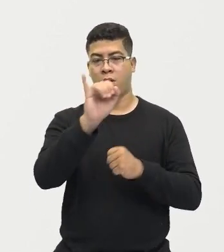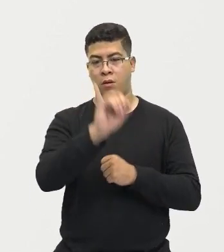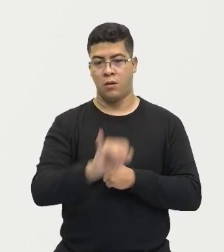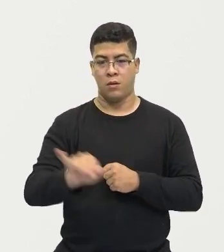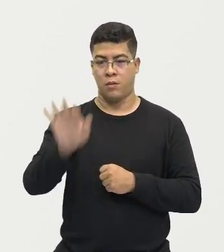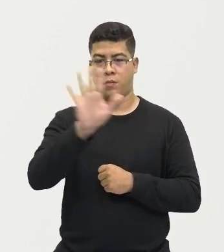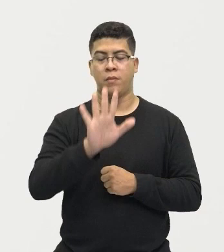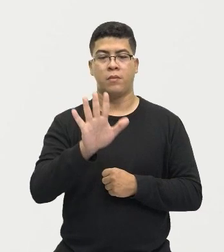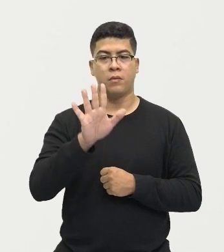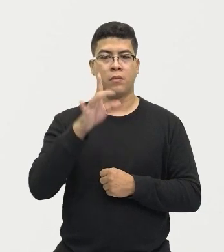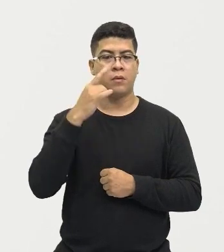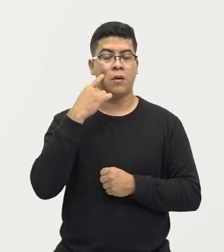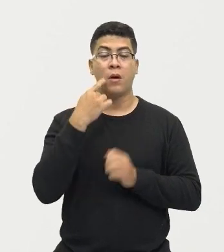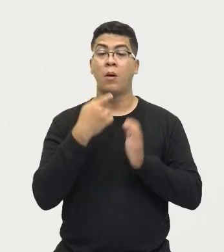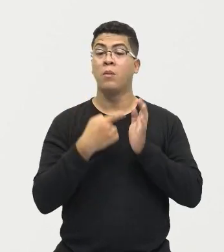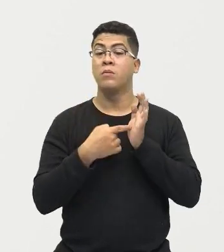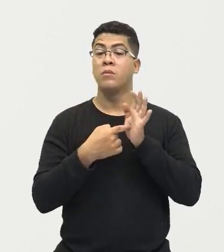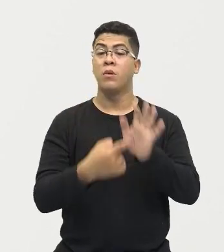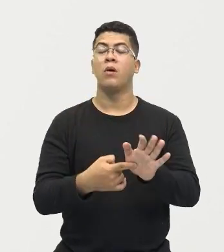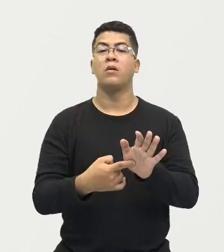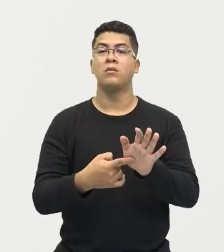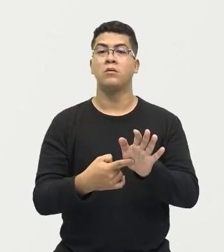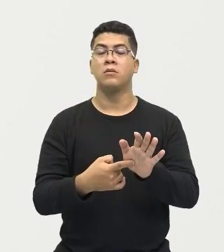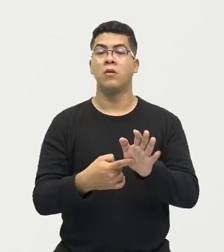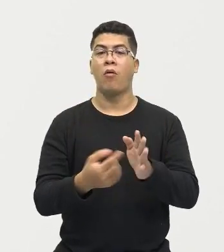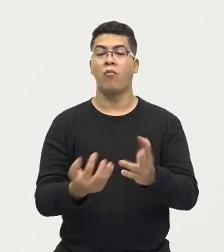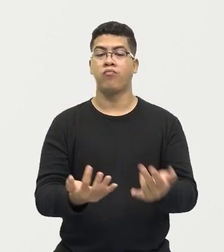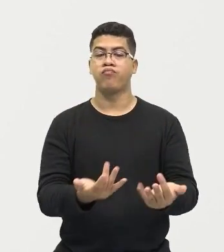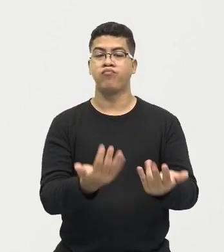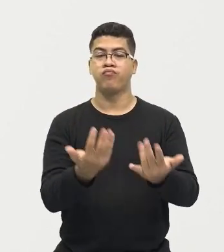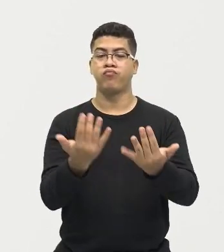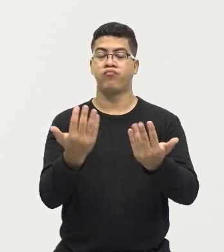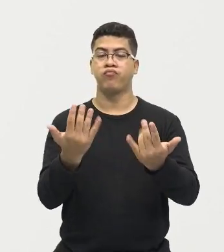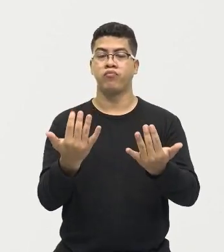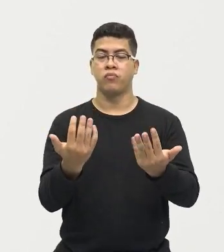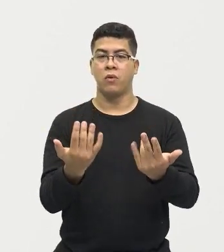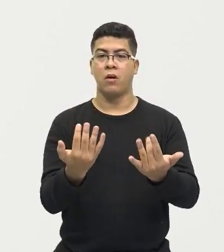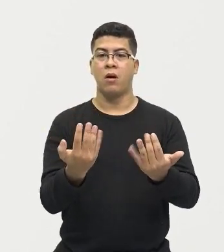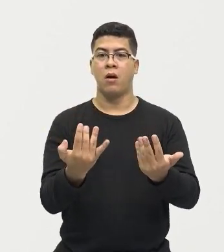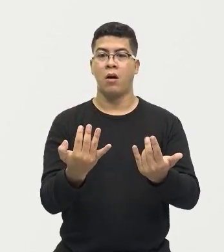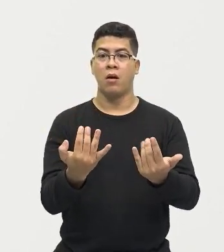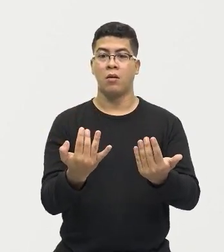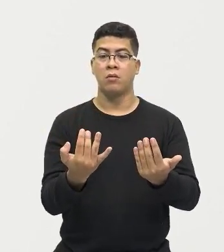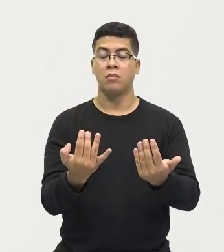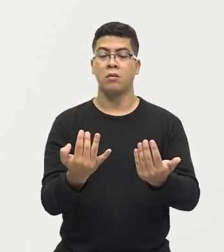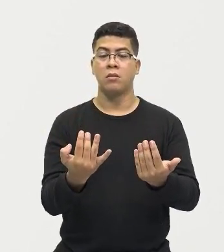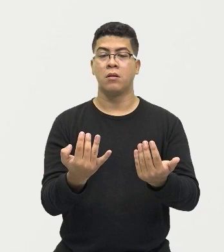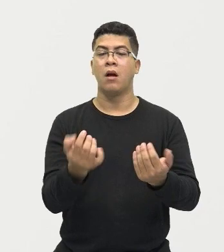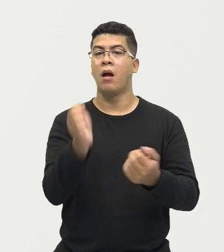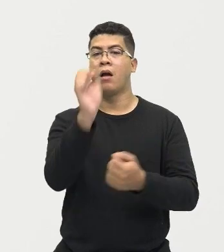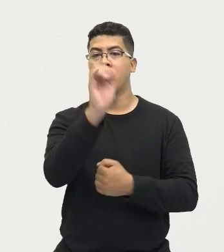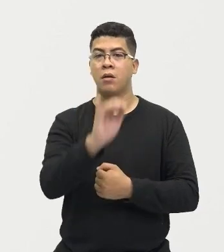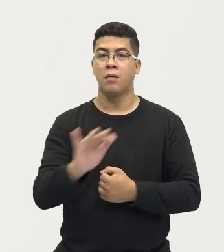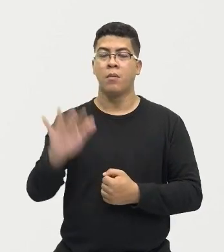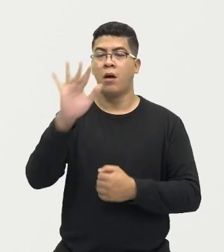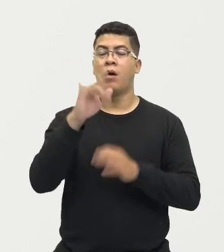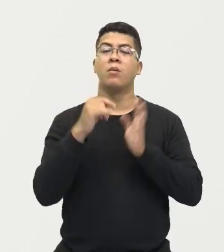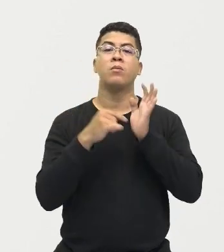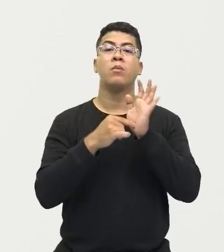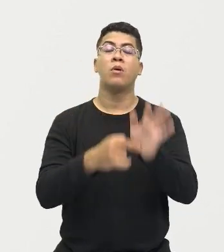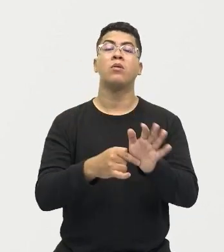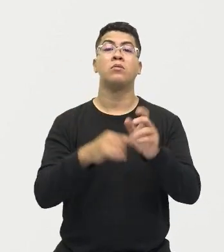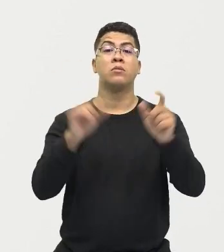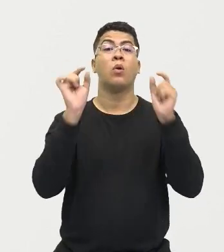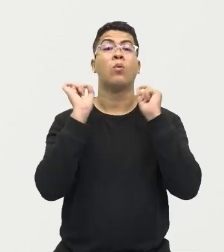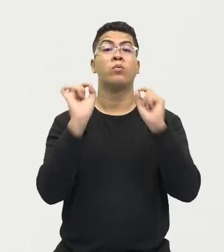fogo. Imagens mostram o fogo. Se eu disser bem assim, imagens mostram, aí você diz assim, mostra o